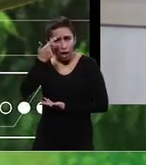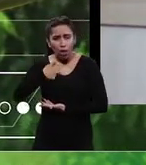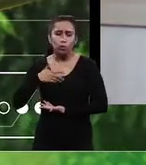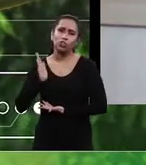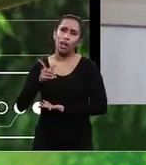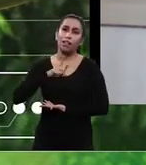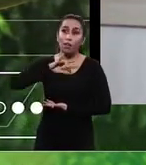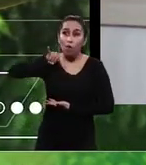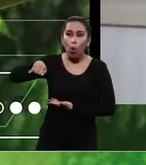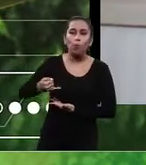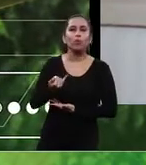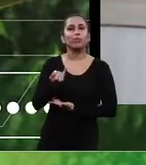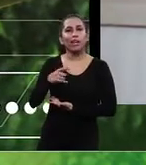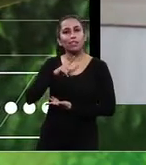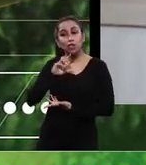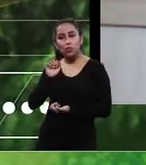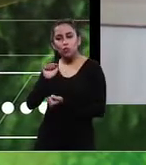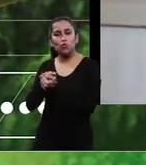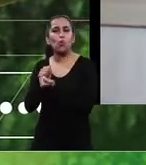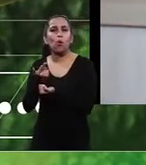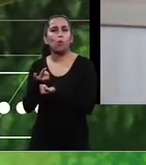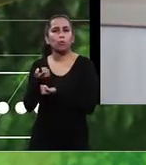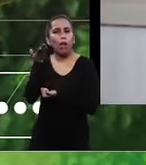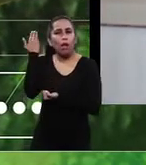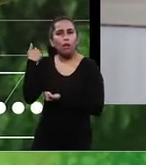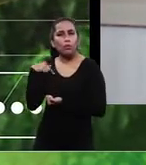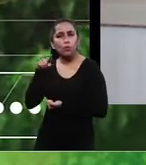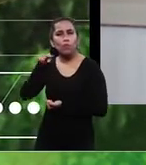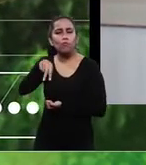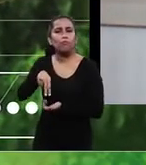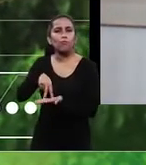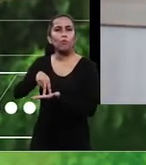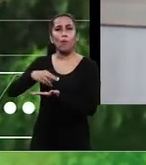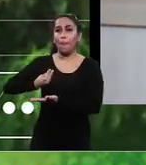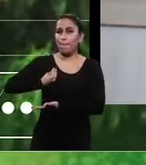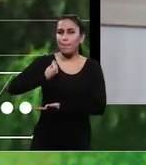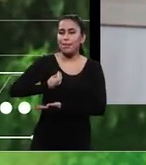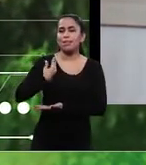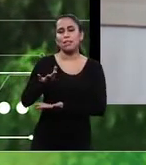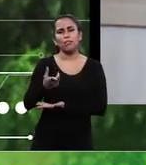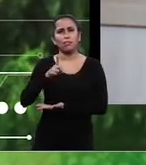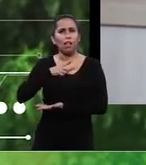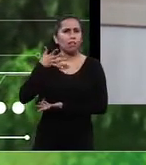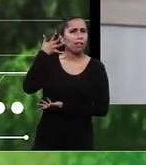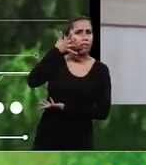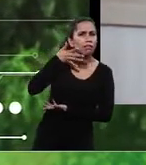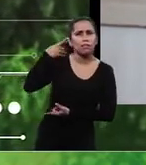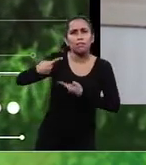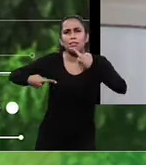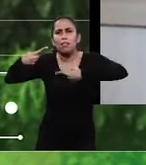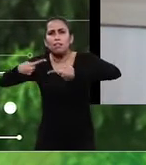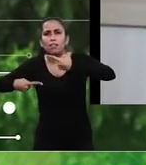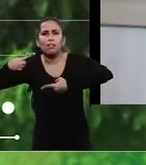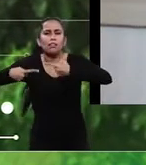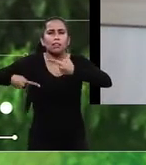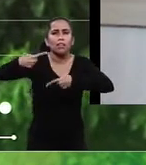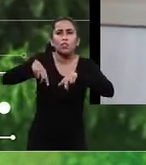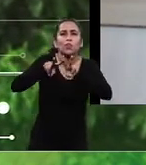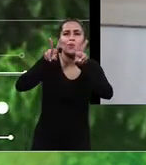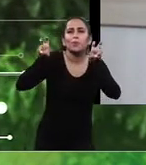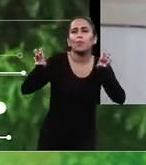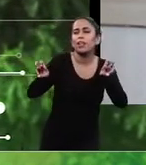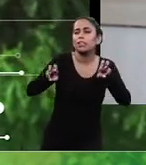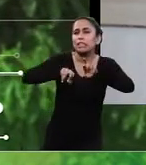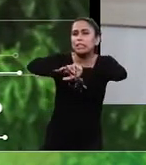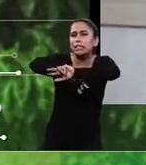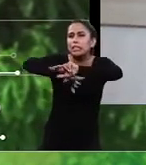algumas falas aí quando estive presente por ocasião de debates de assuntos de interesse